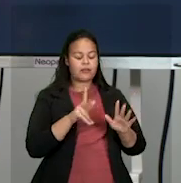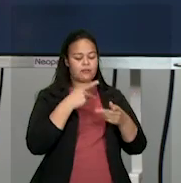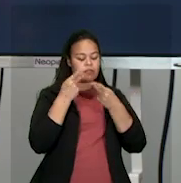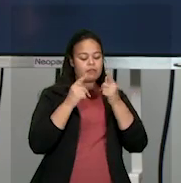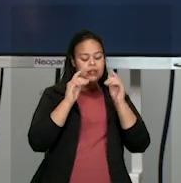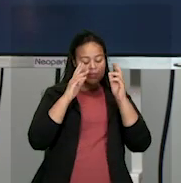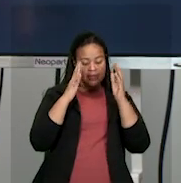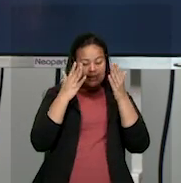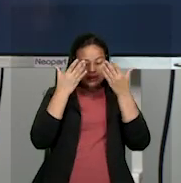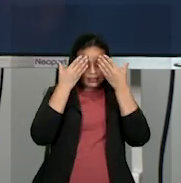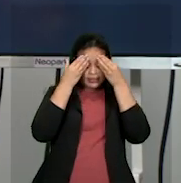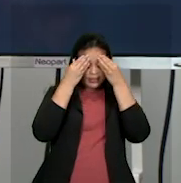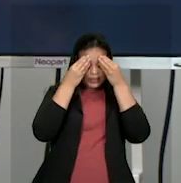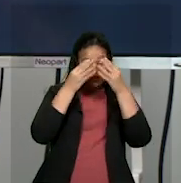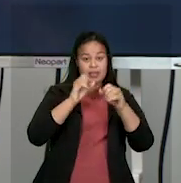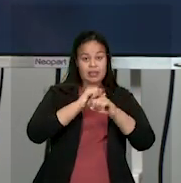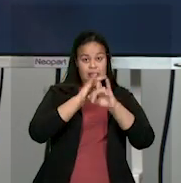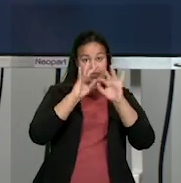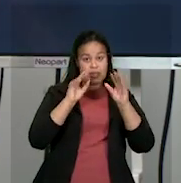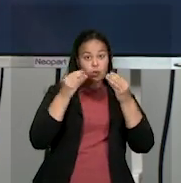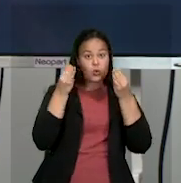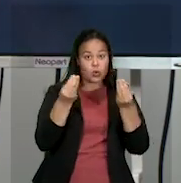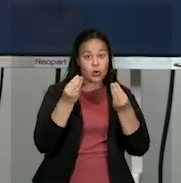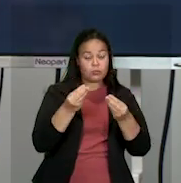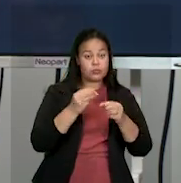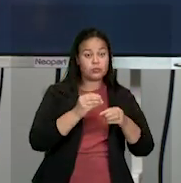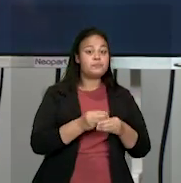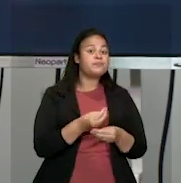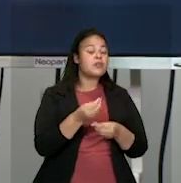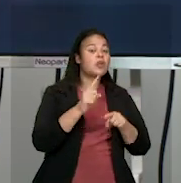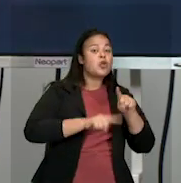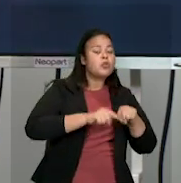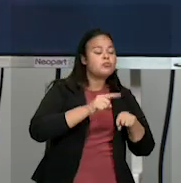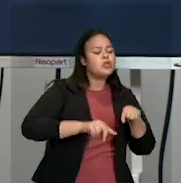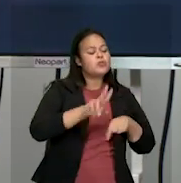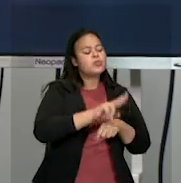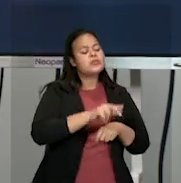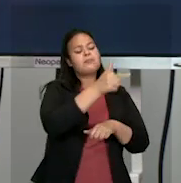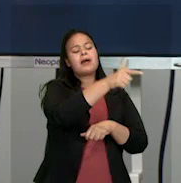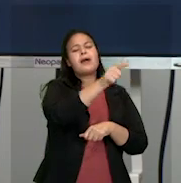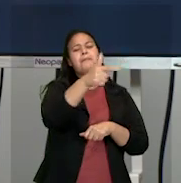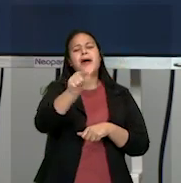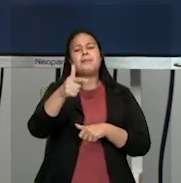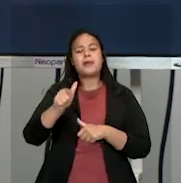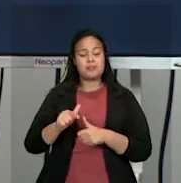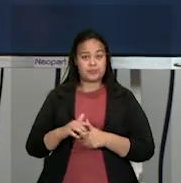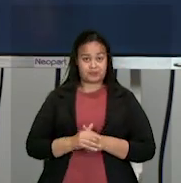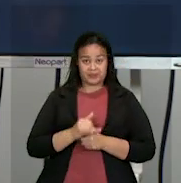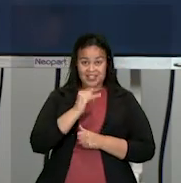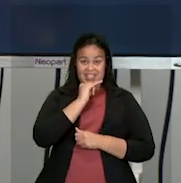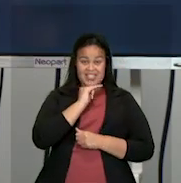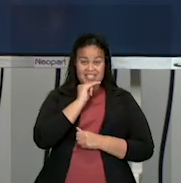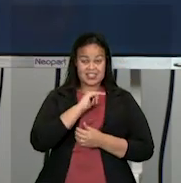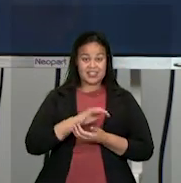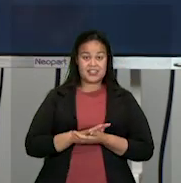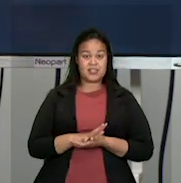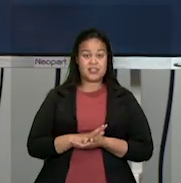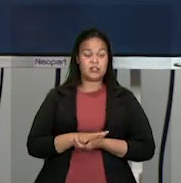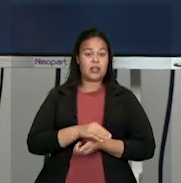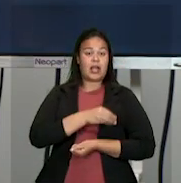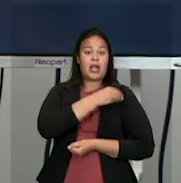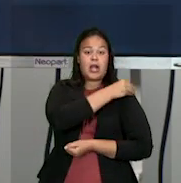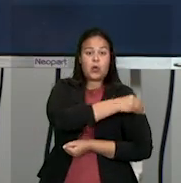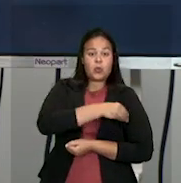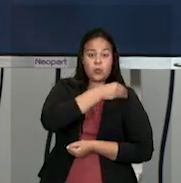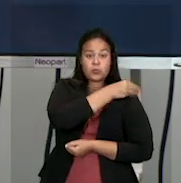você entender. É o material que é usado para fazer uma outra coisa. Por exemplo, o algodão que é plantado